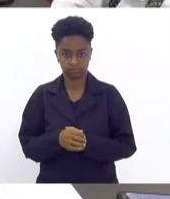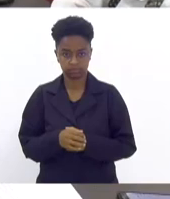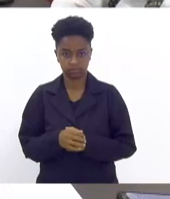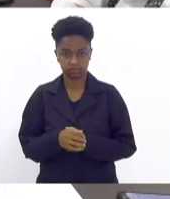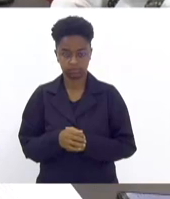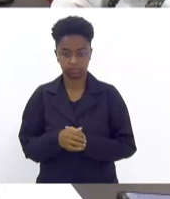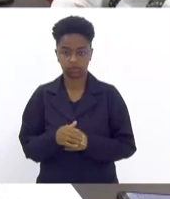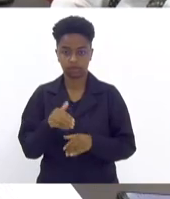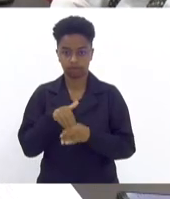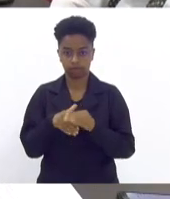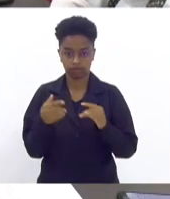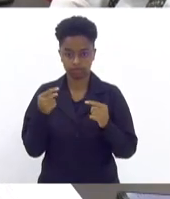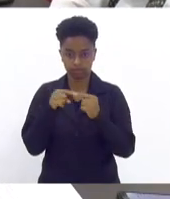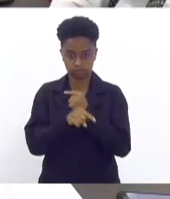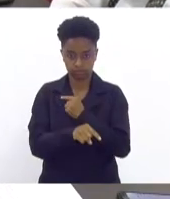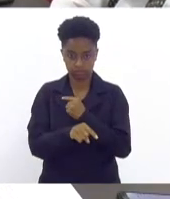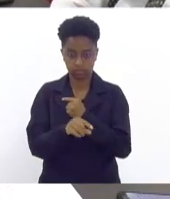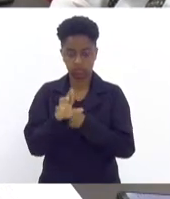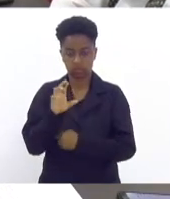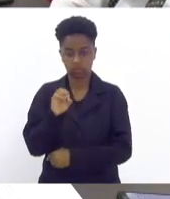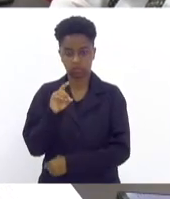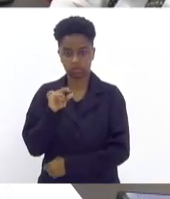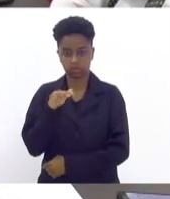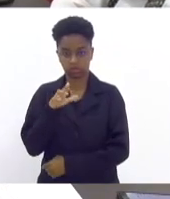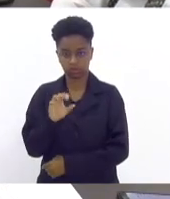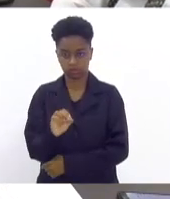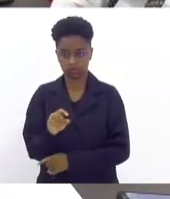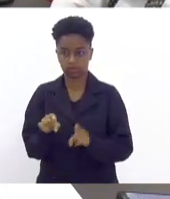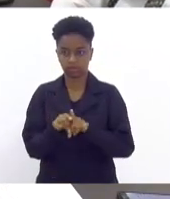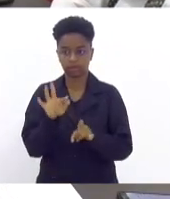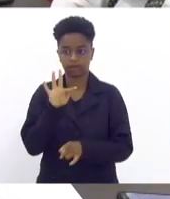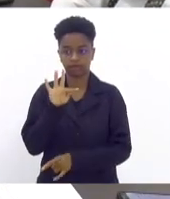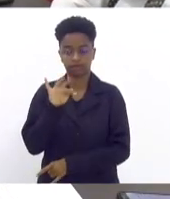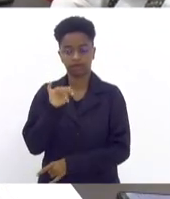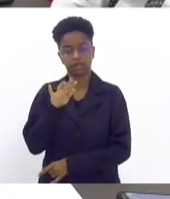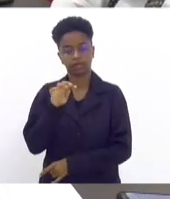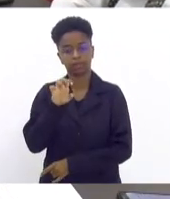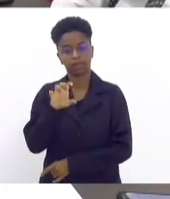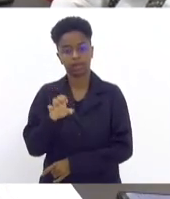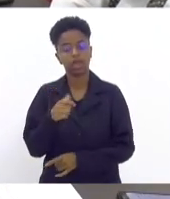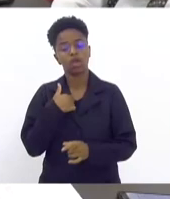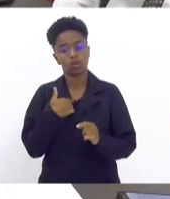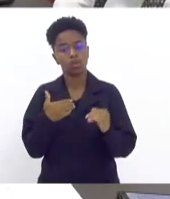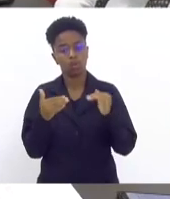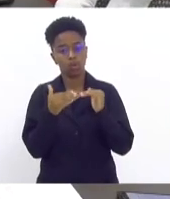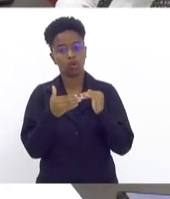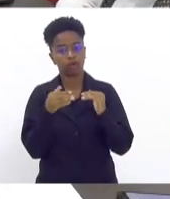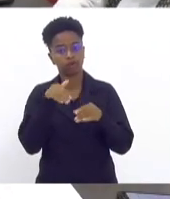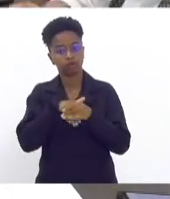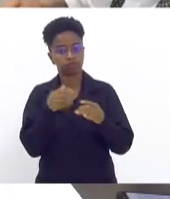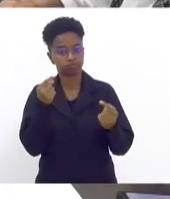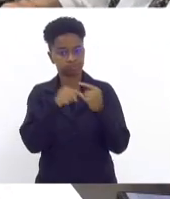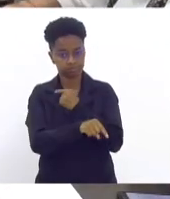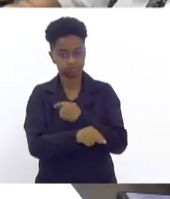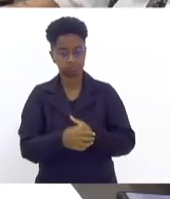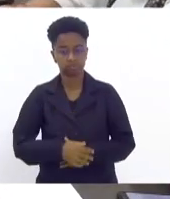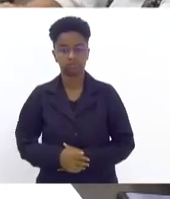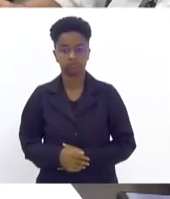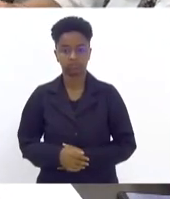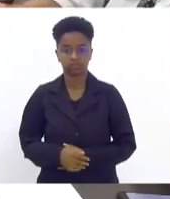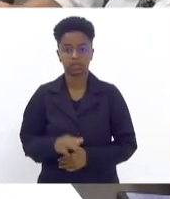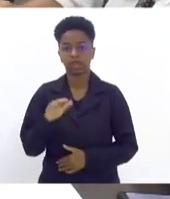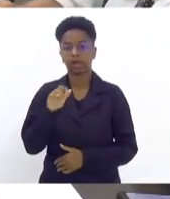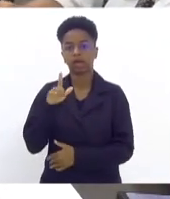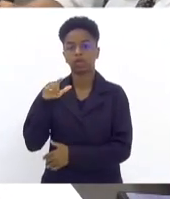Com voto divergente, deputado Rodrigo Amorim. Deputado Filipinho Raves. Acompanho o voto divergente com o presidente Rodrigo Amorim. Deputado